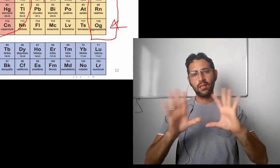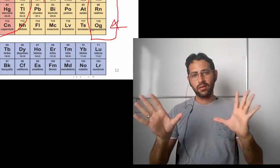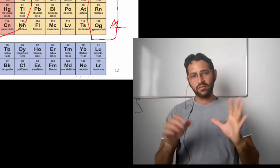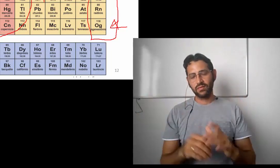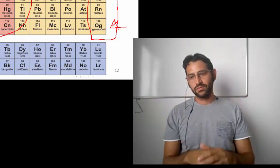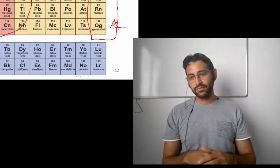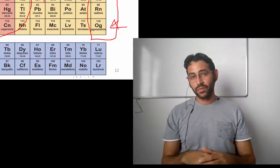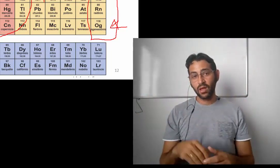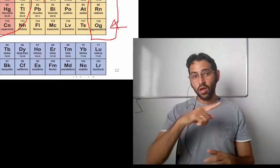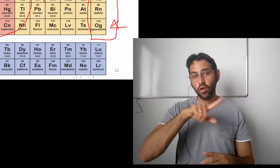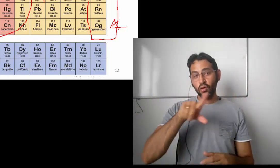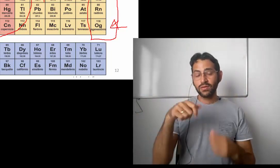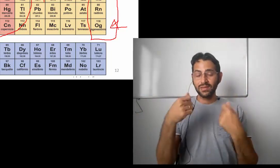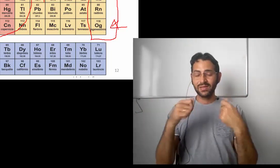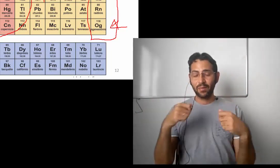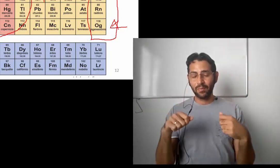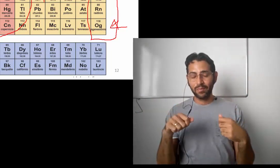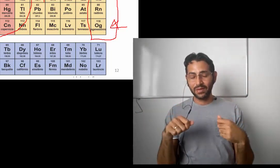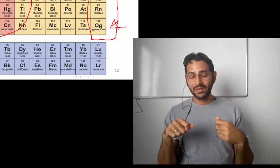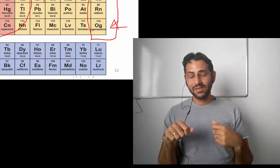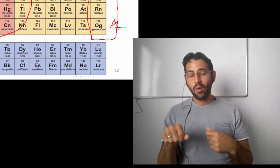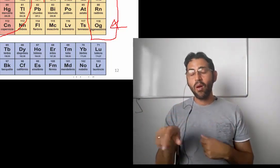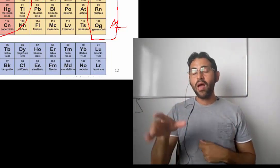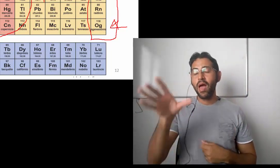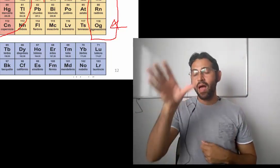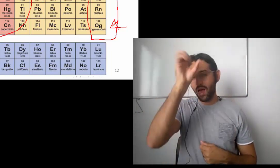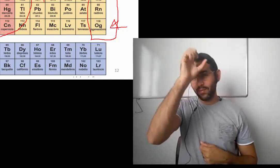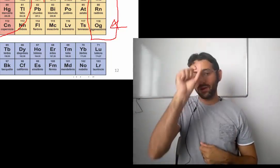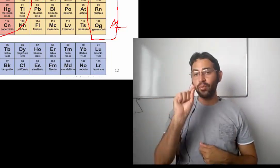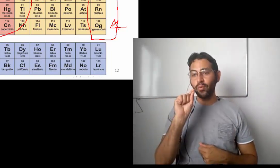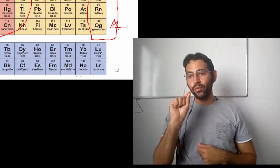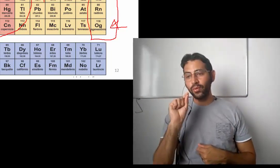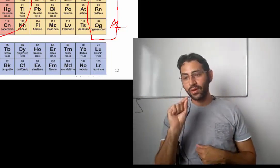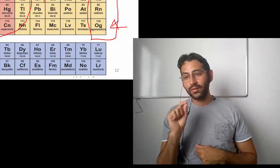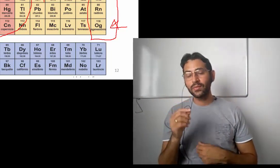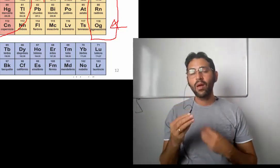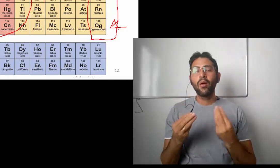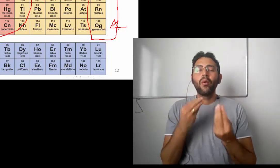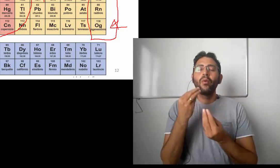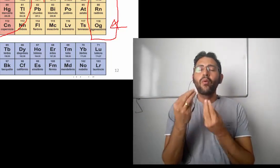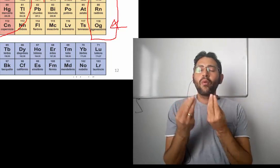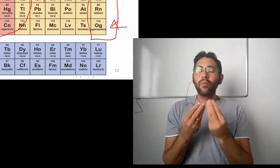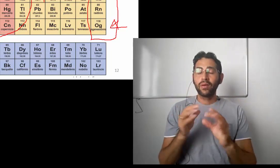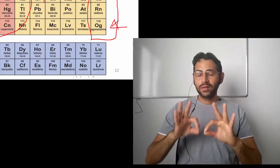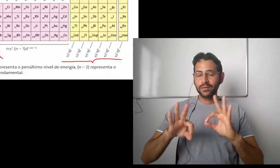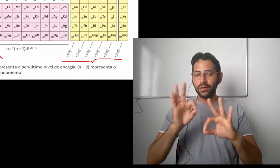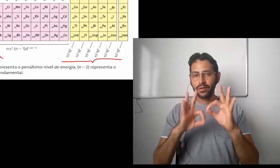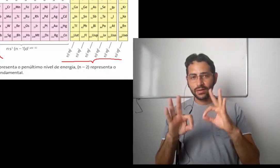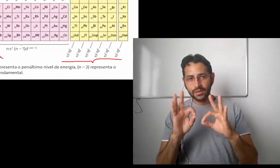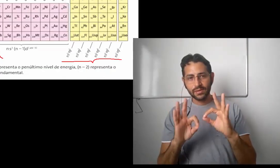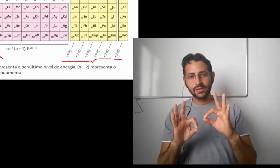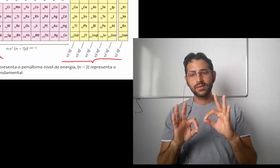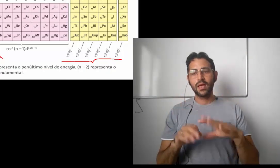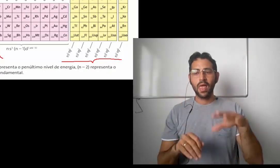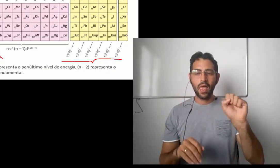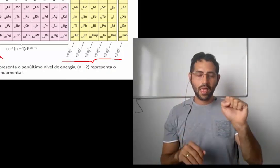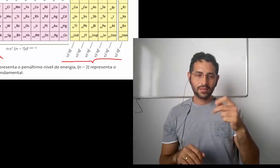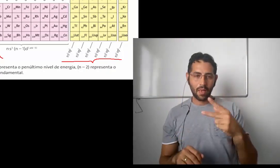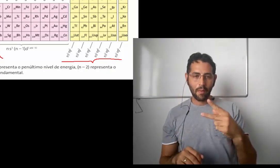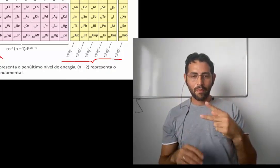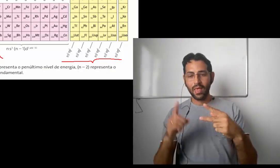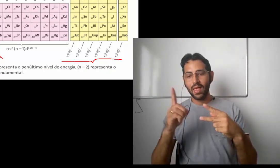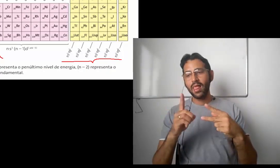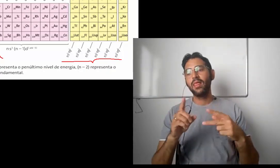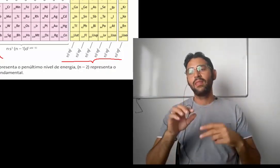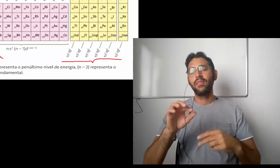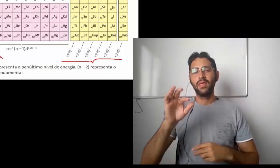Né? O importante é que vocês saibam que são os elementos que apresentam em sua última um subnível S1, S2